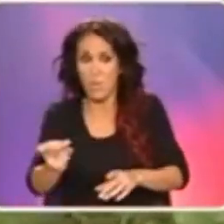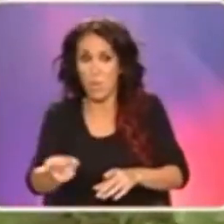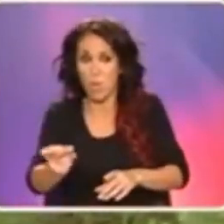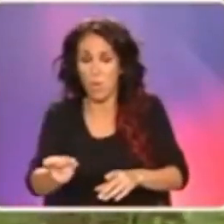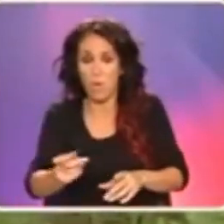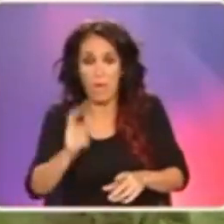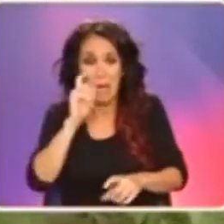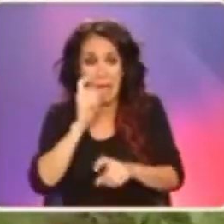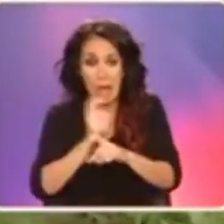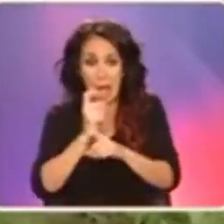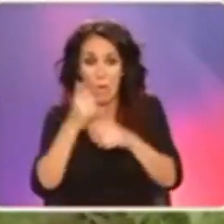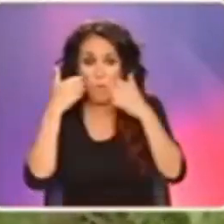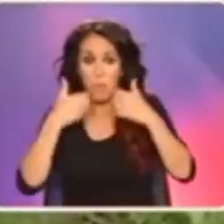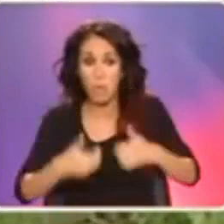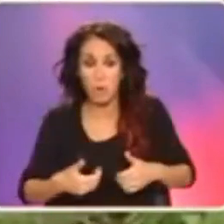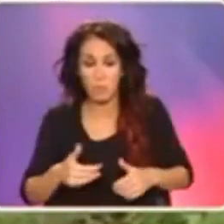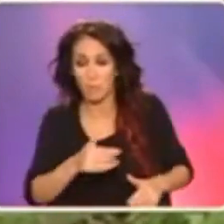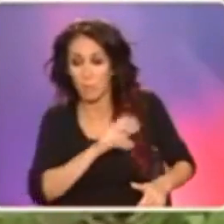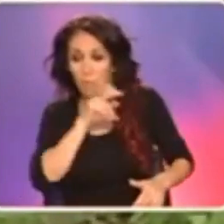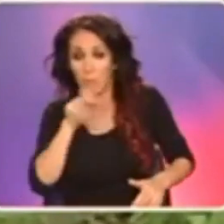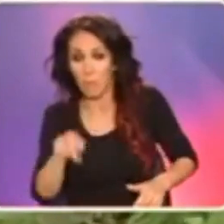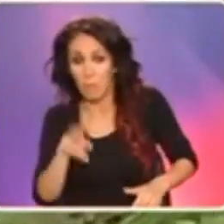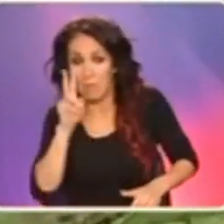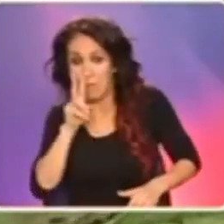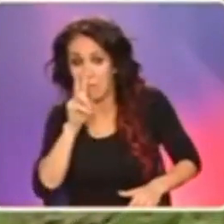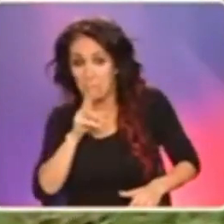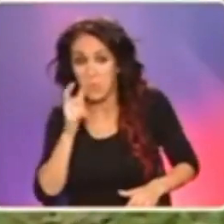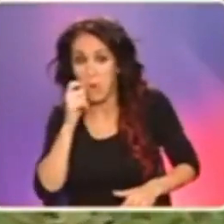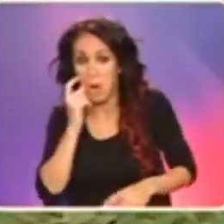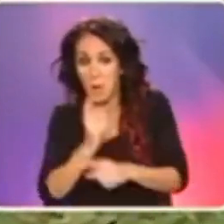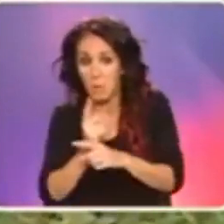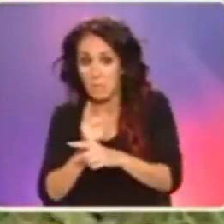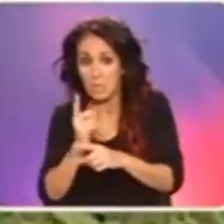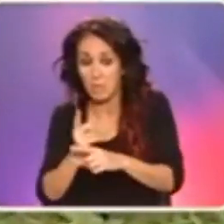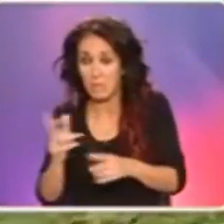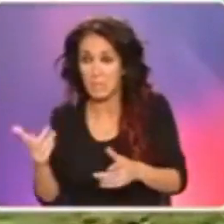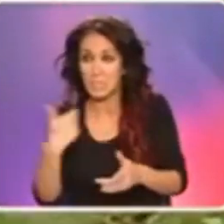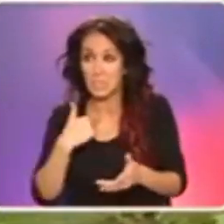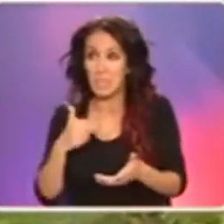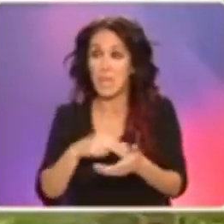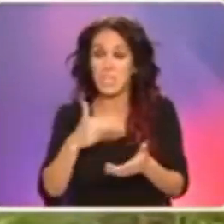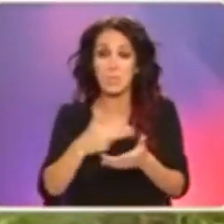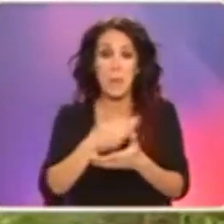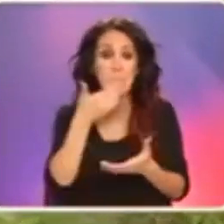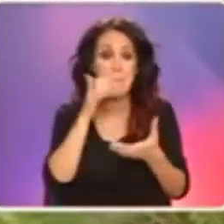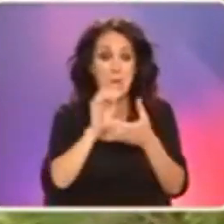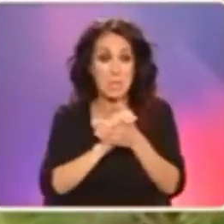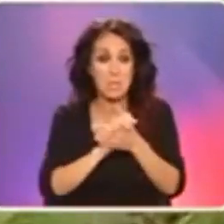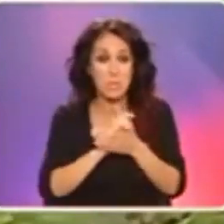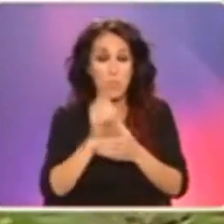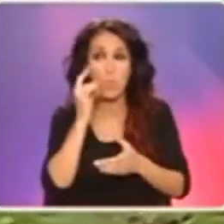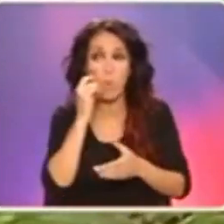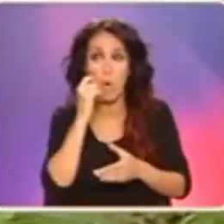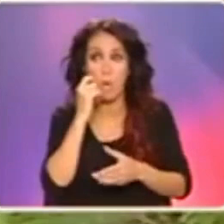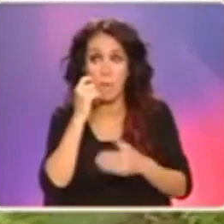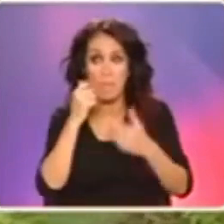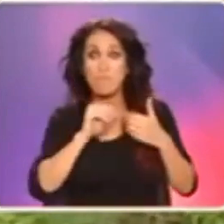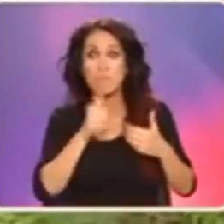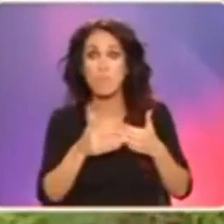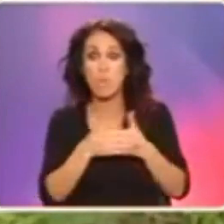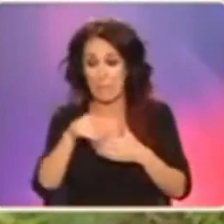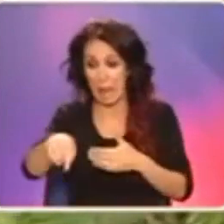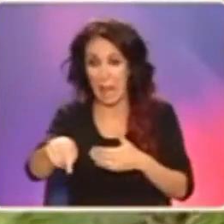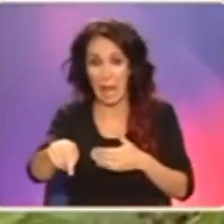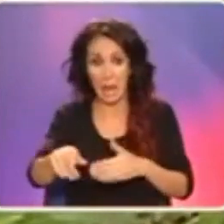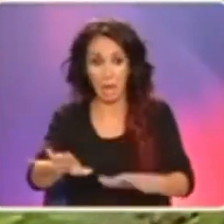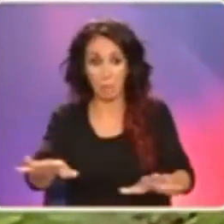continuei a vigiá-lo sempre. Voltei meia, vinha aqui abaixo ver se a linha continuava ali. Ele sempre ali na mesma posição, sempre